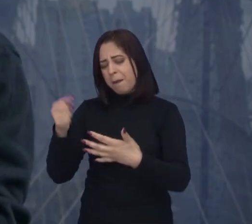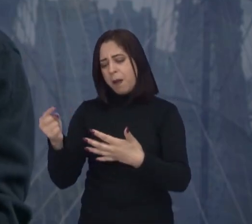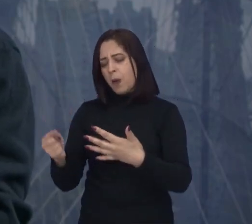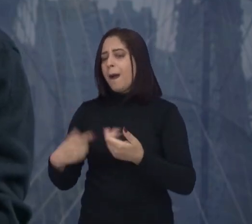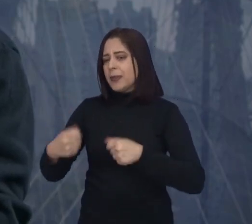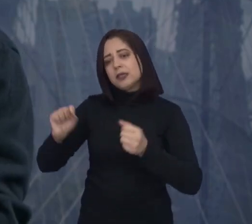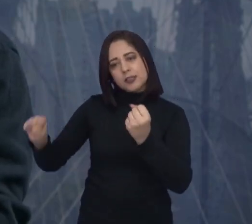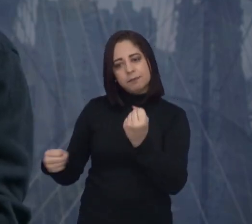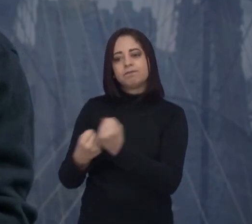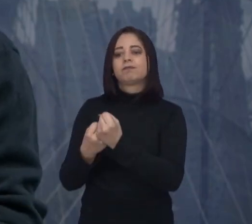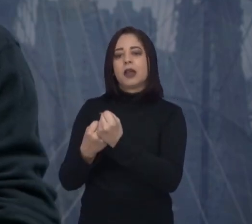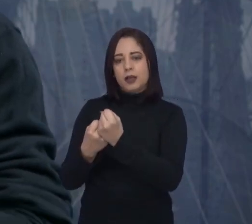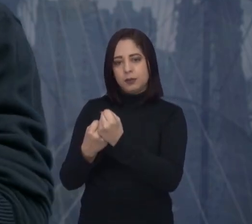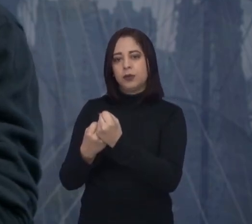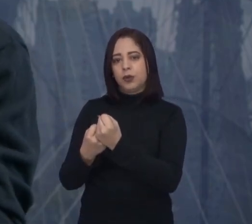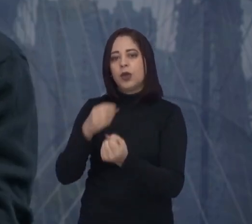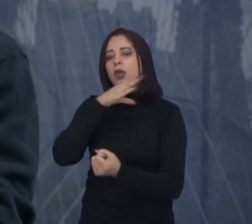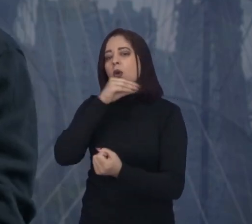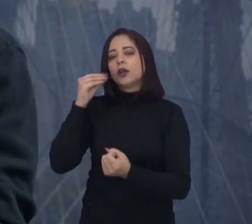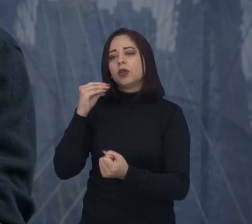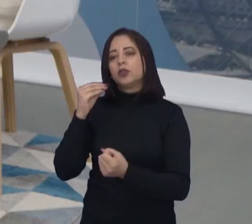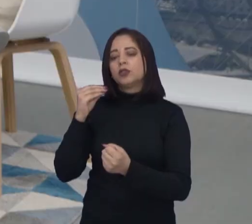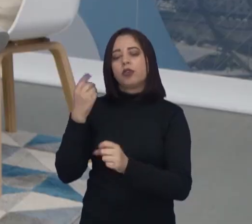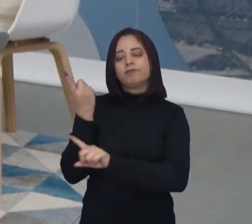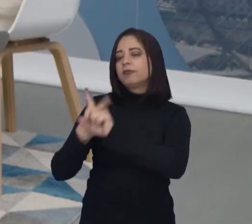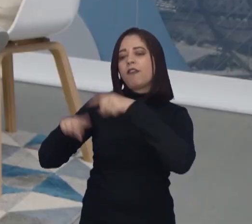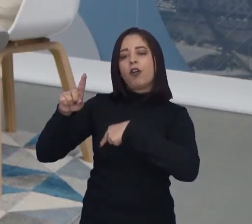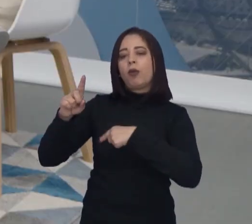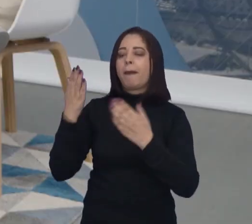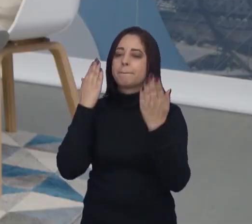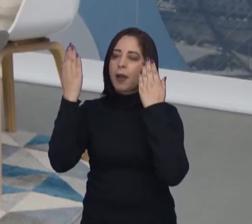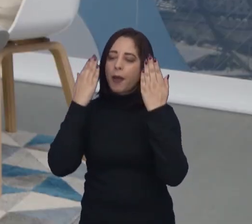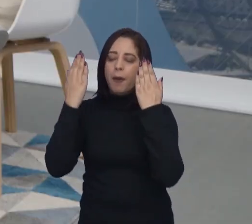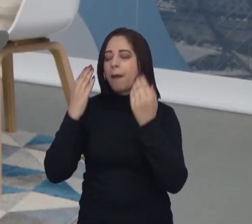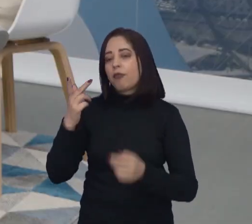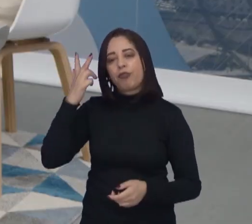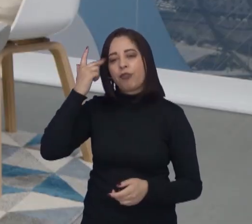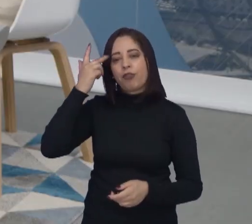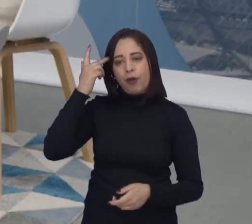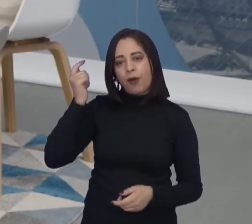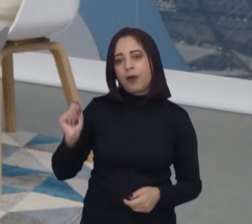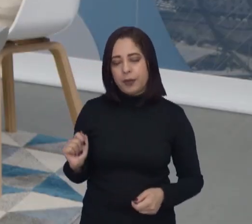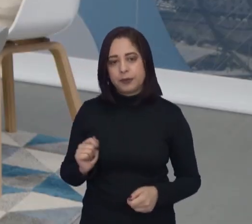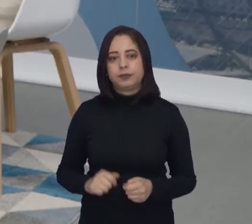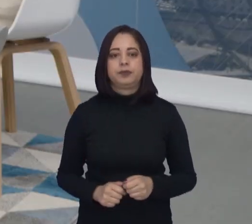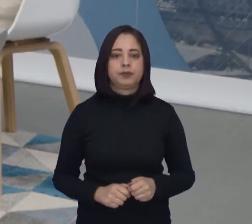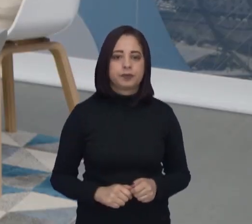ambiente para que esse adolescente tenha todo o seu desenvolvimento psicológico e psicossocial